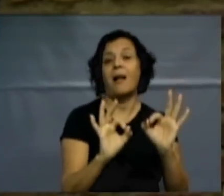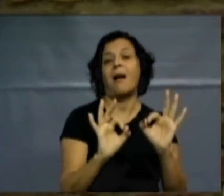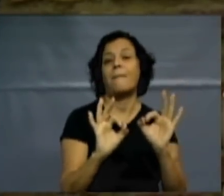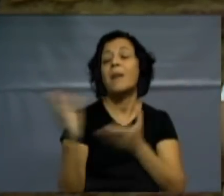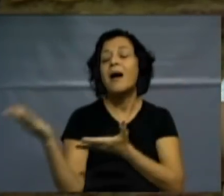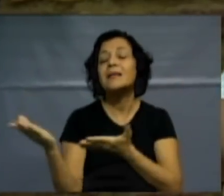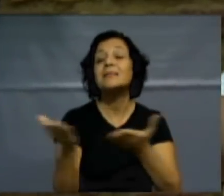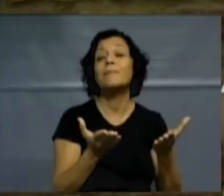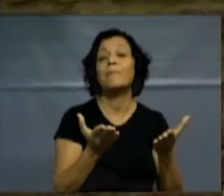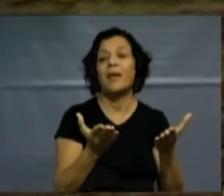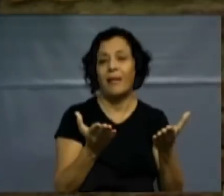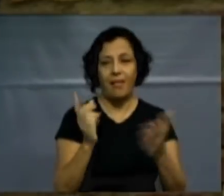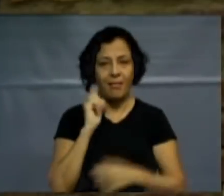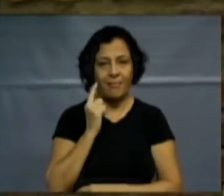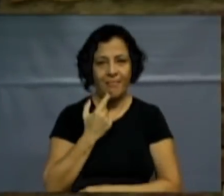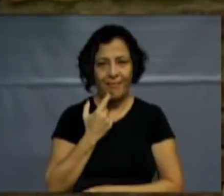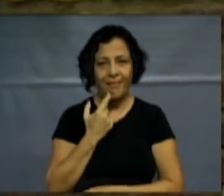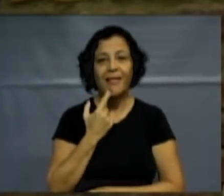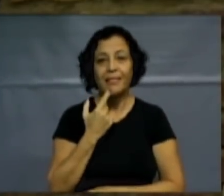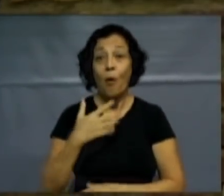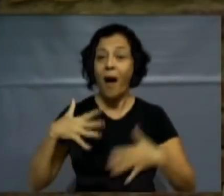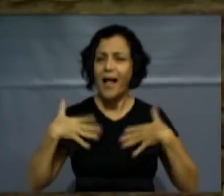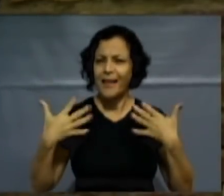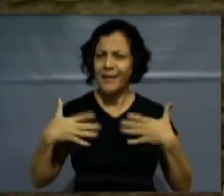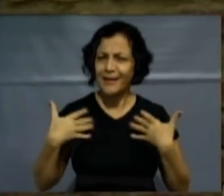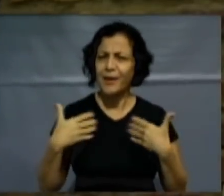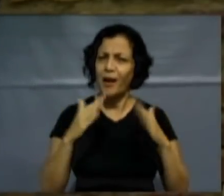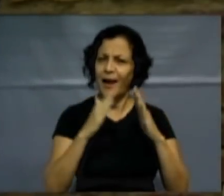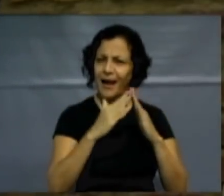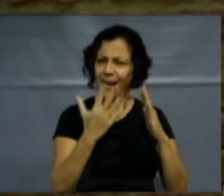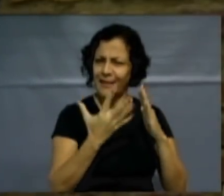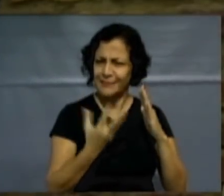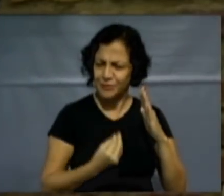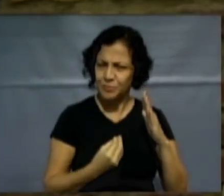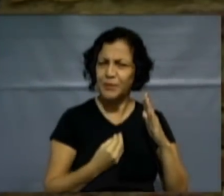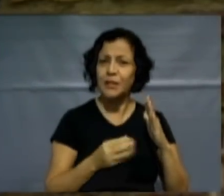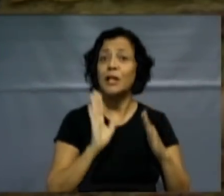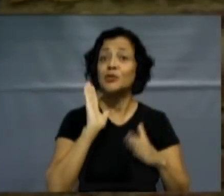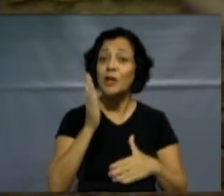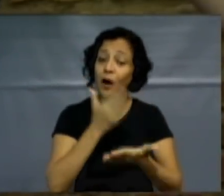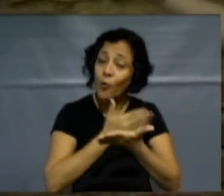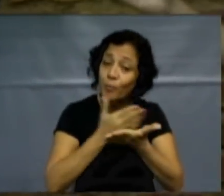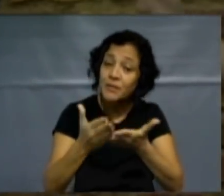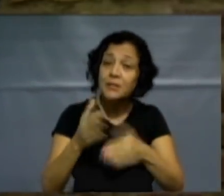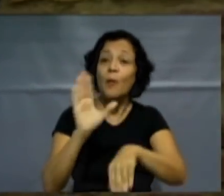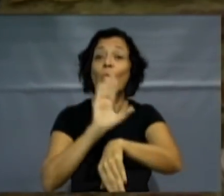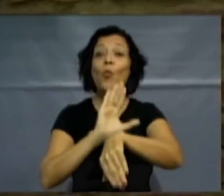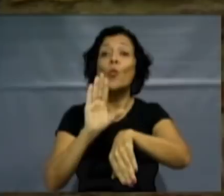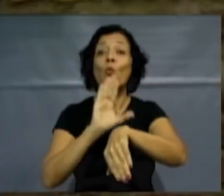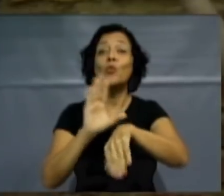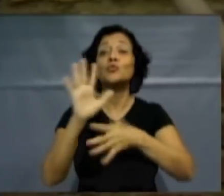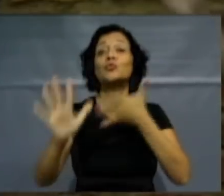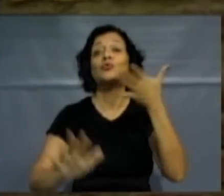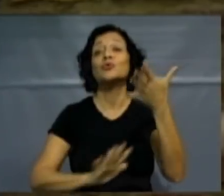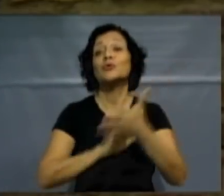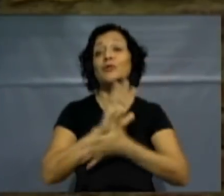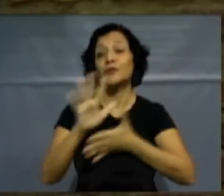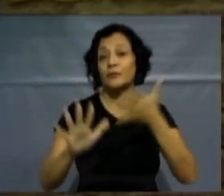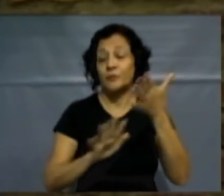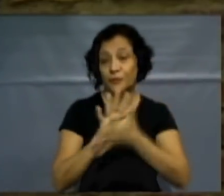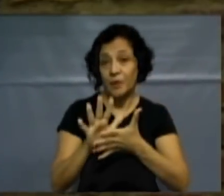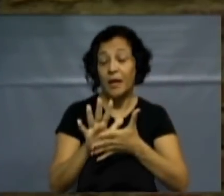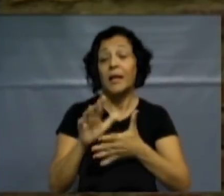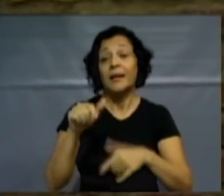na semana passada o curso de Libras na nossa pequena instituição lá em Araruama, sobre regência da